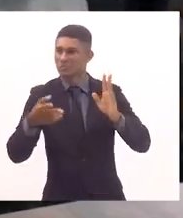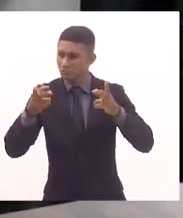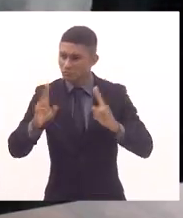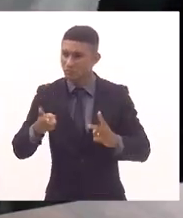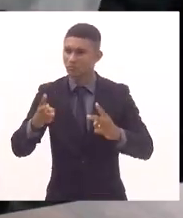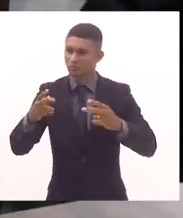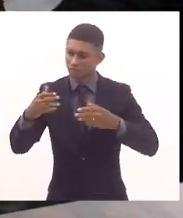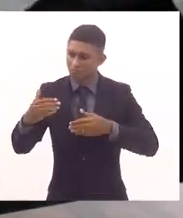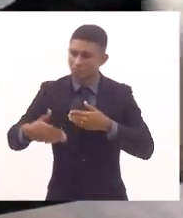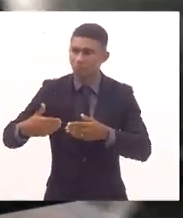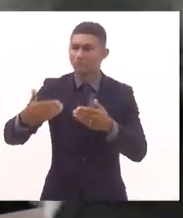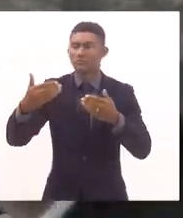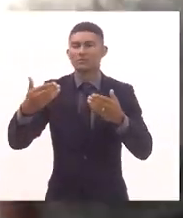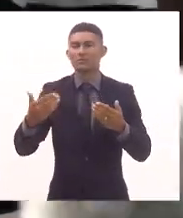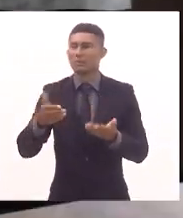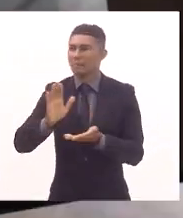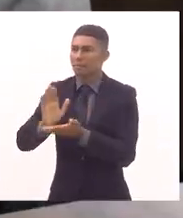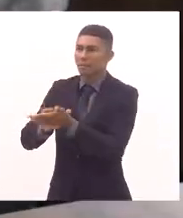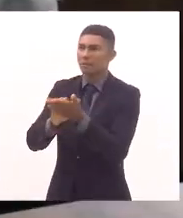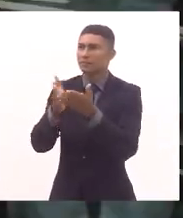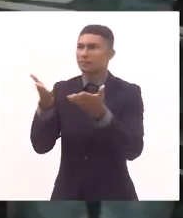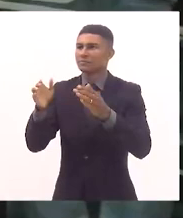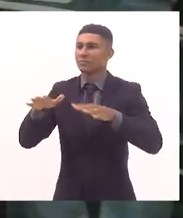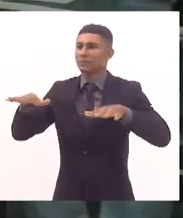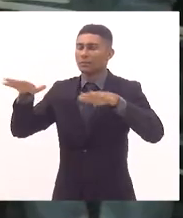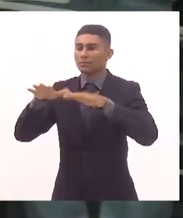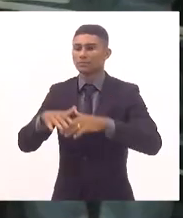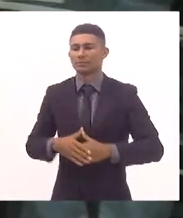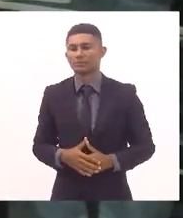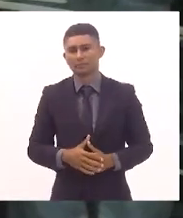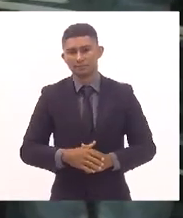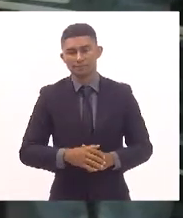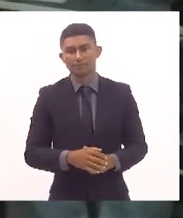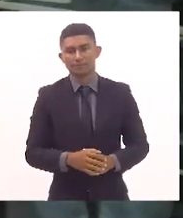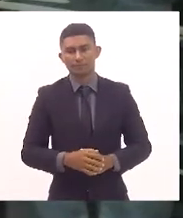frente, parabéns a todos os senhores e senhoras.